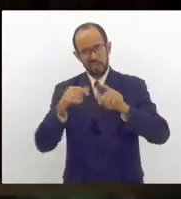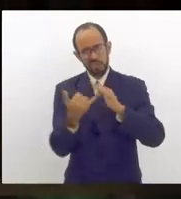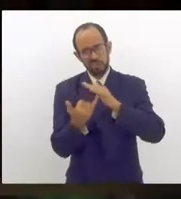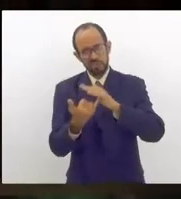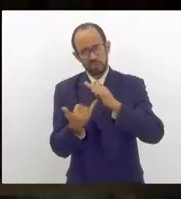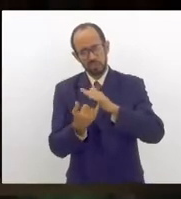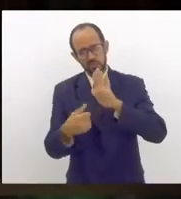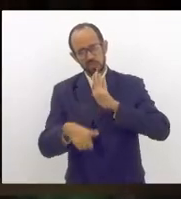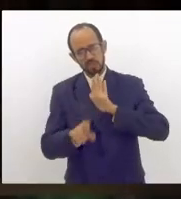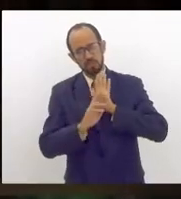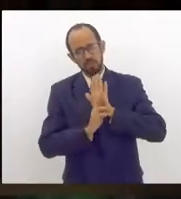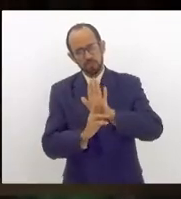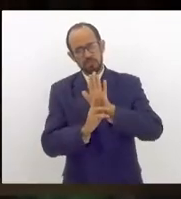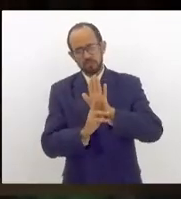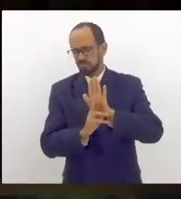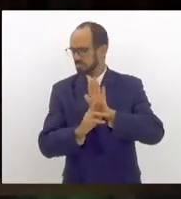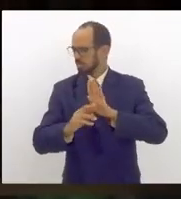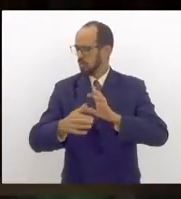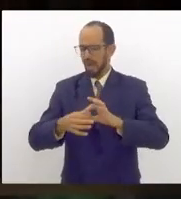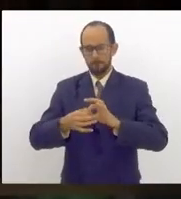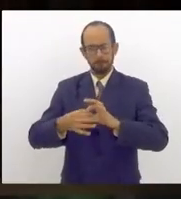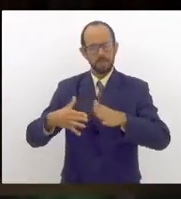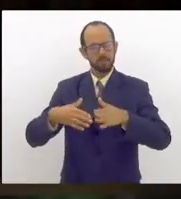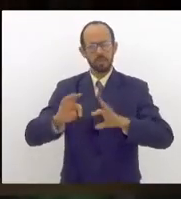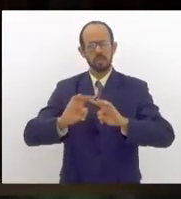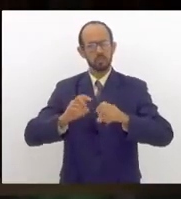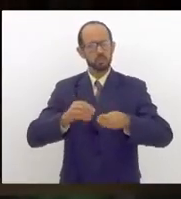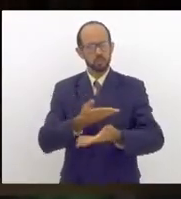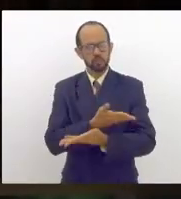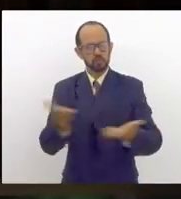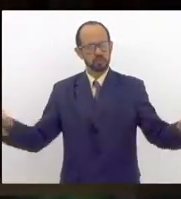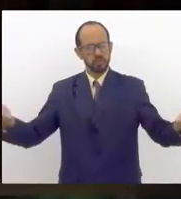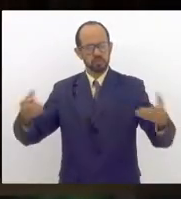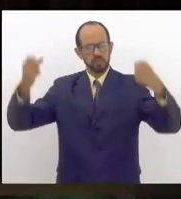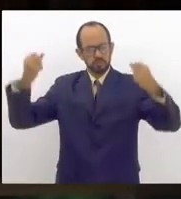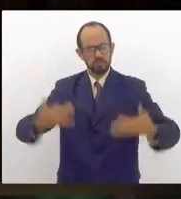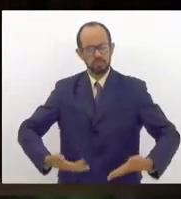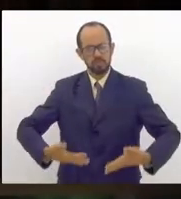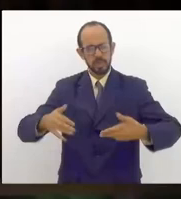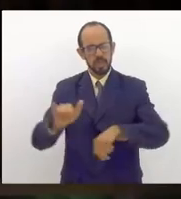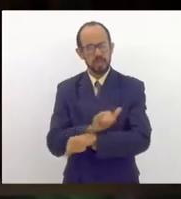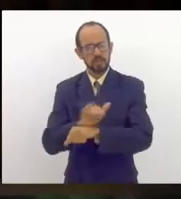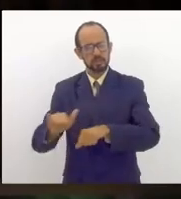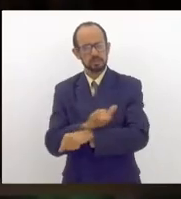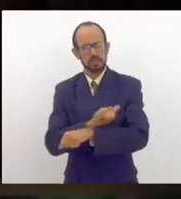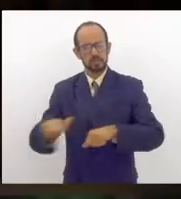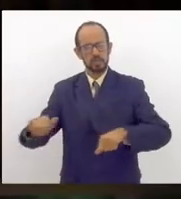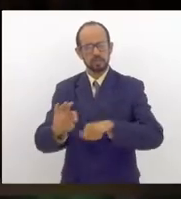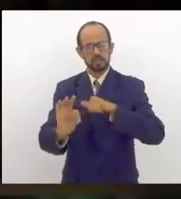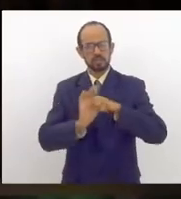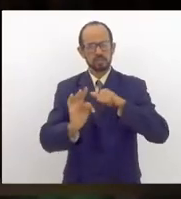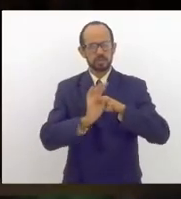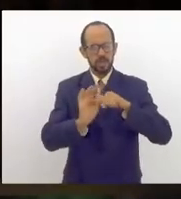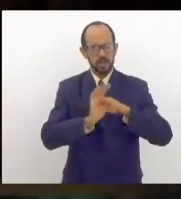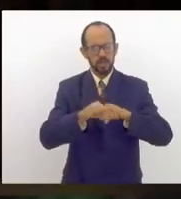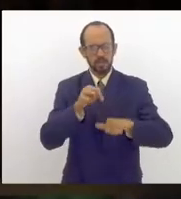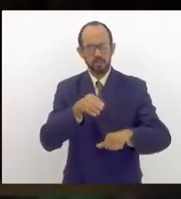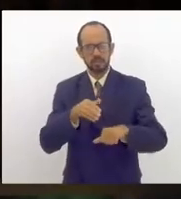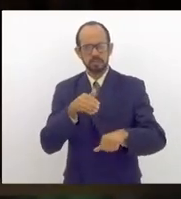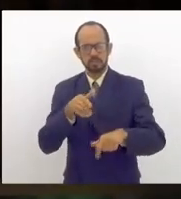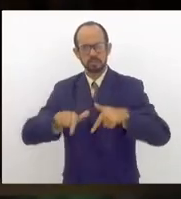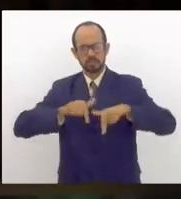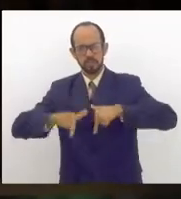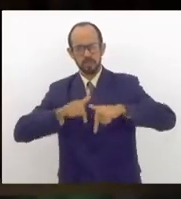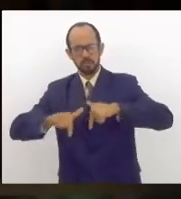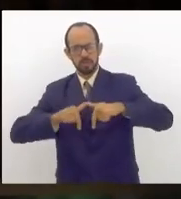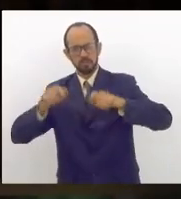representativas estão à disposição de todos os senhores para poder explicar as técnicas né as intervenções que nós